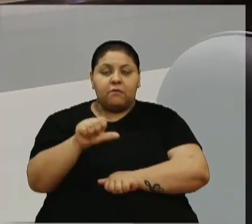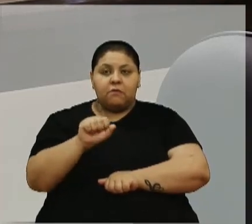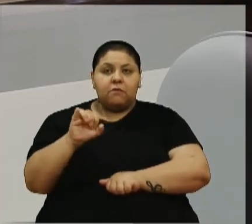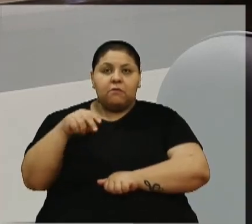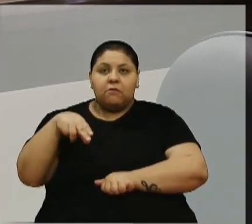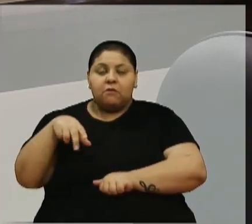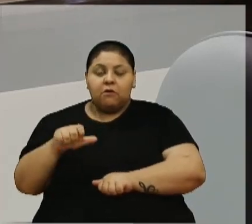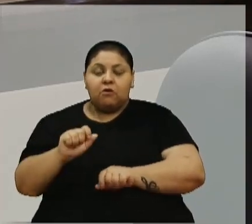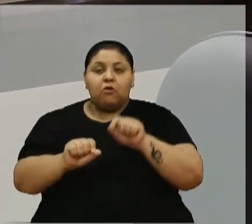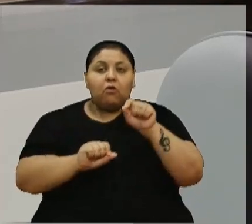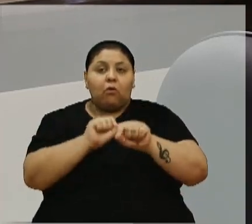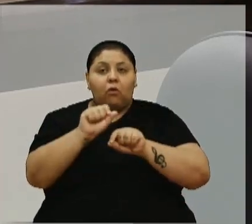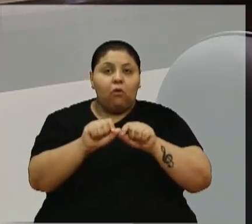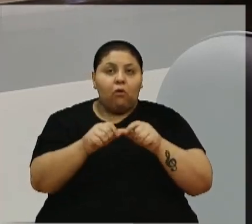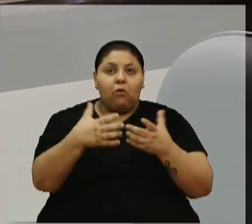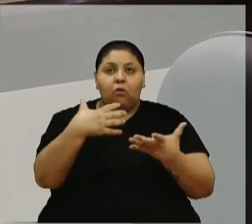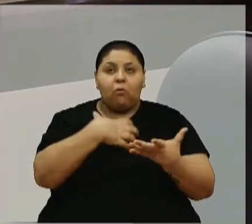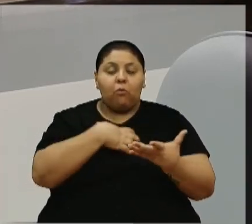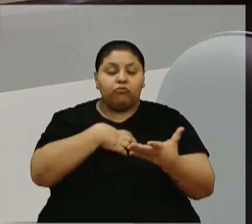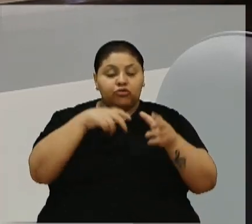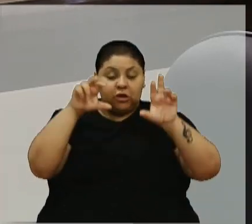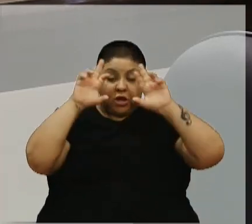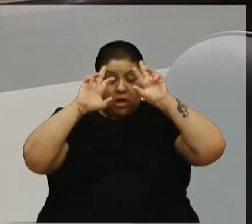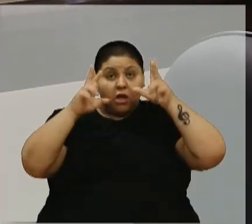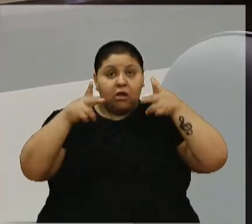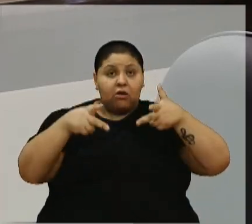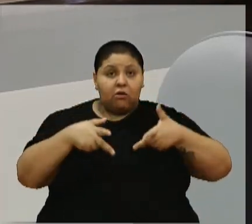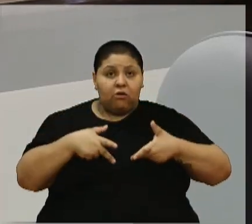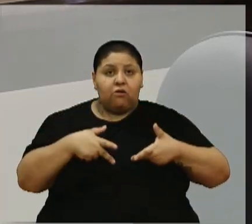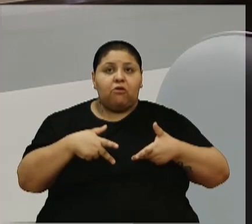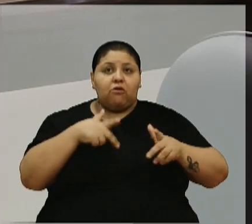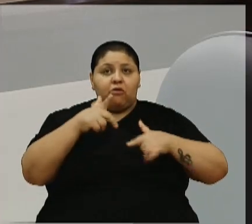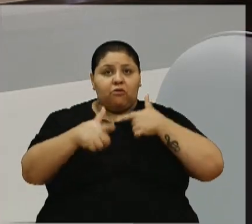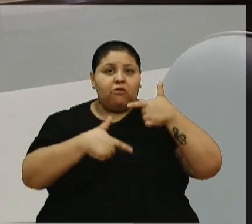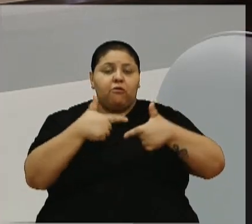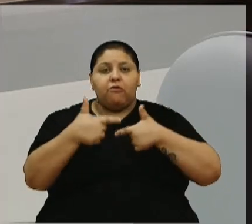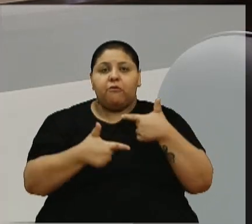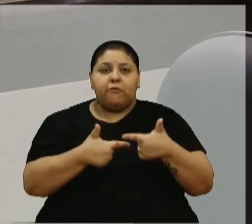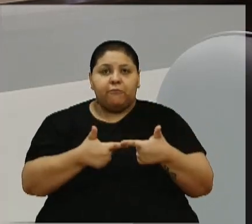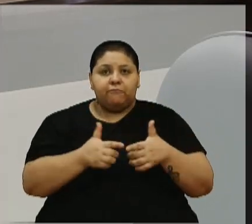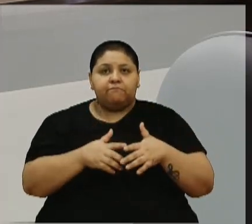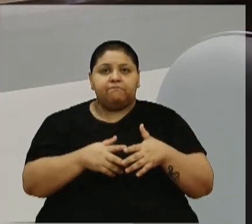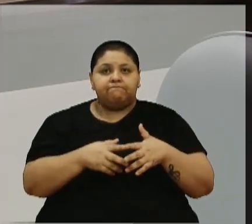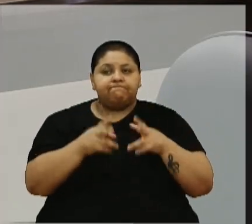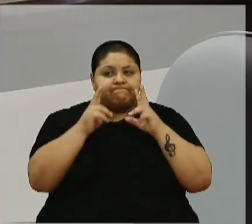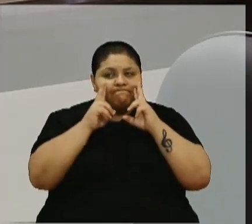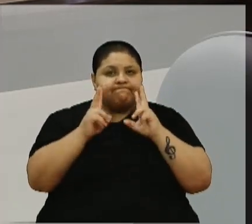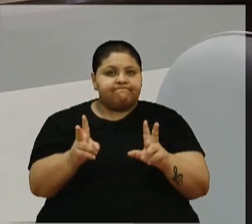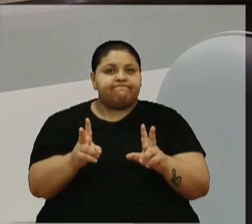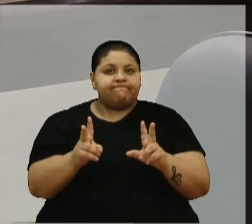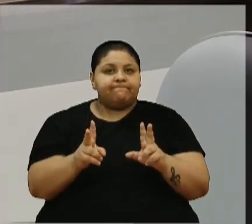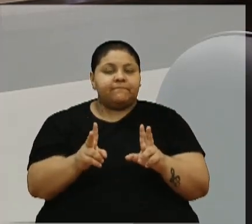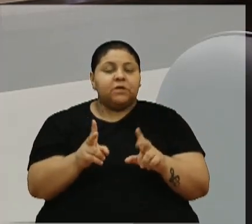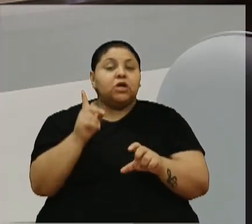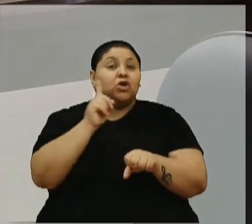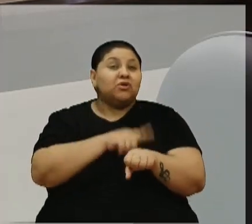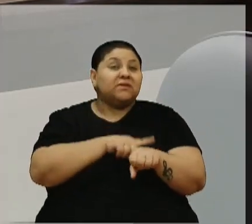como forma de reconhecimento, colegas, pelos serviços prestados. Então, vejam bem, os tempos